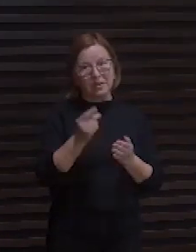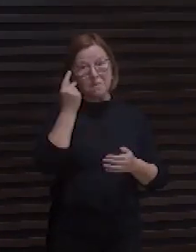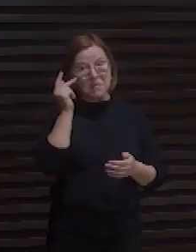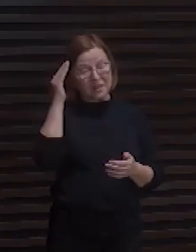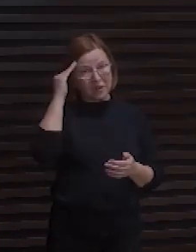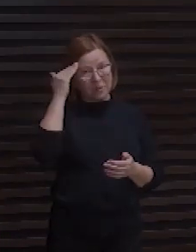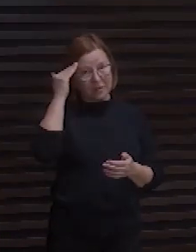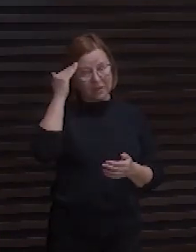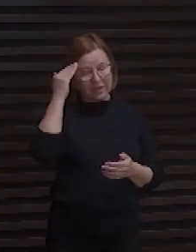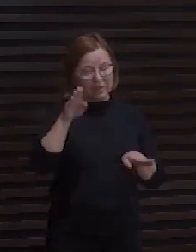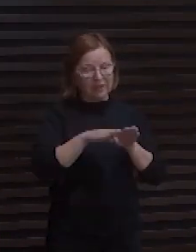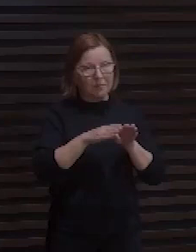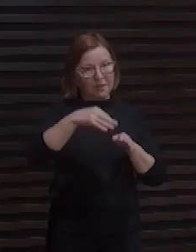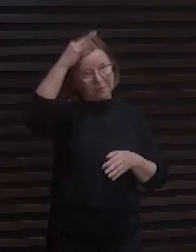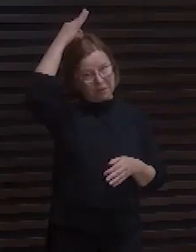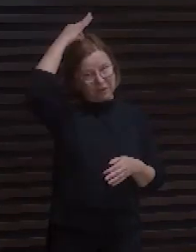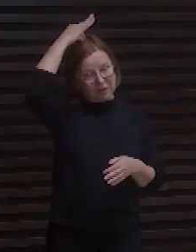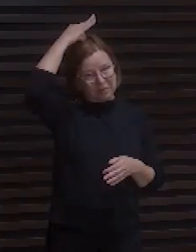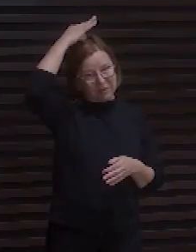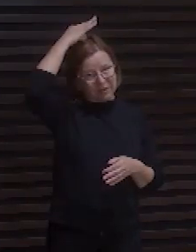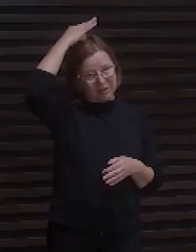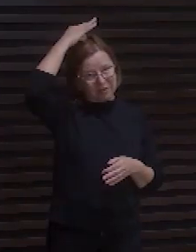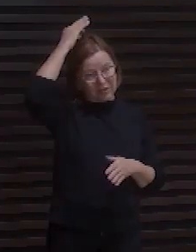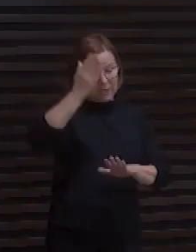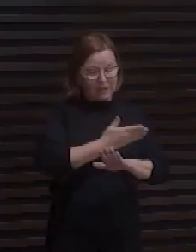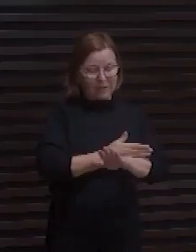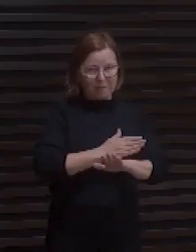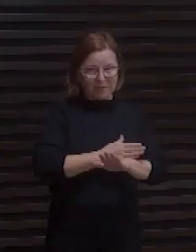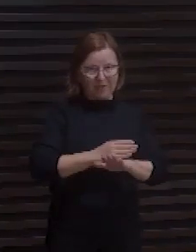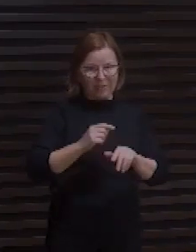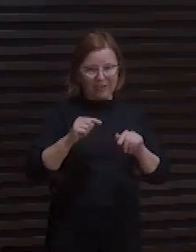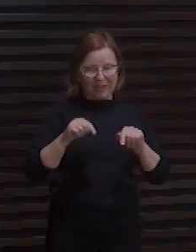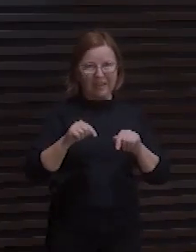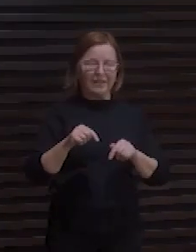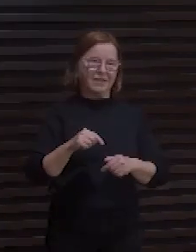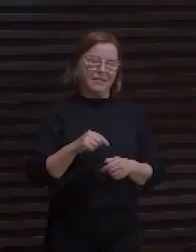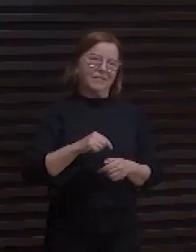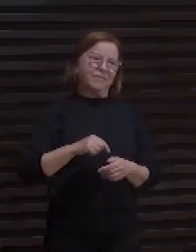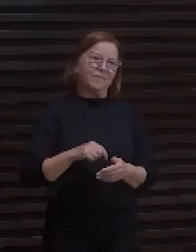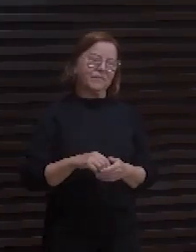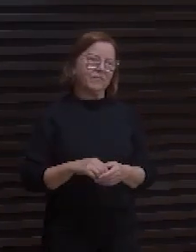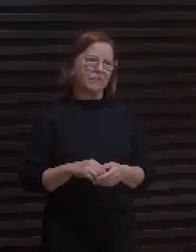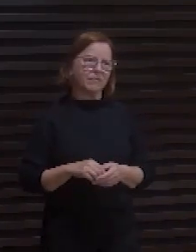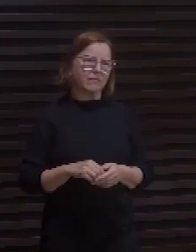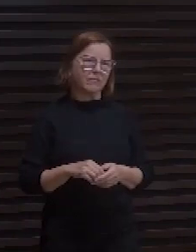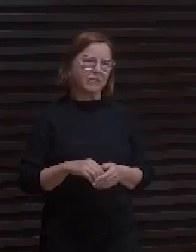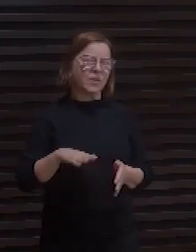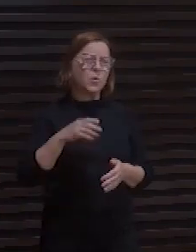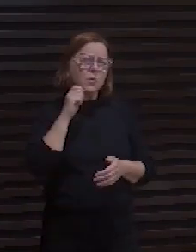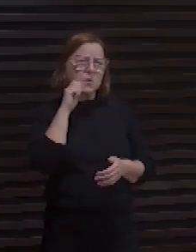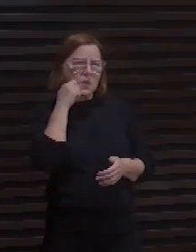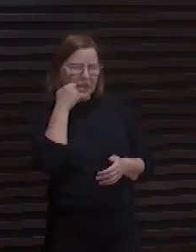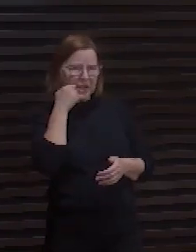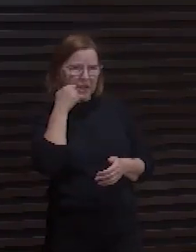também espiritualmente e aplicadas em nossa vida prática. Qual é o segredo do processo de um